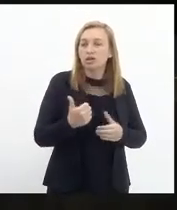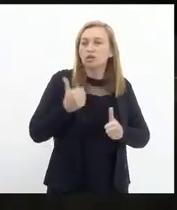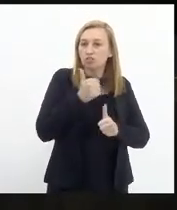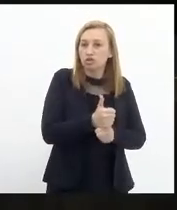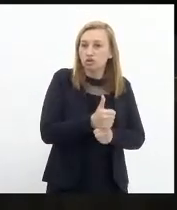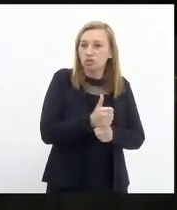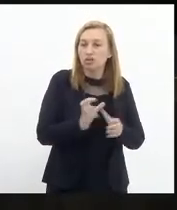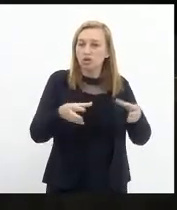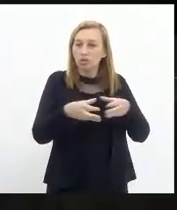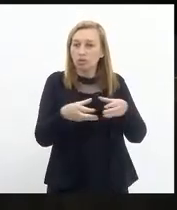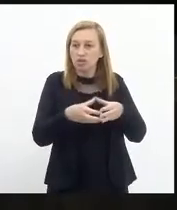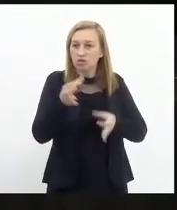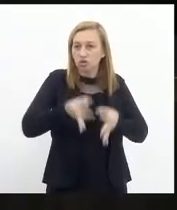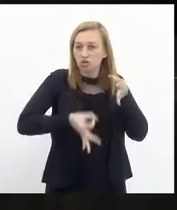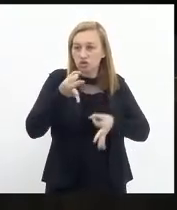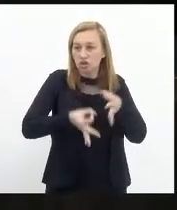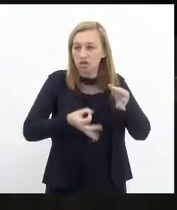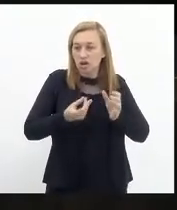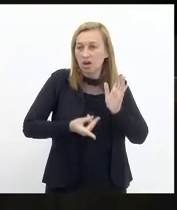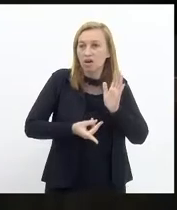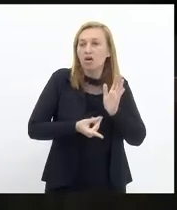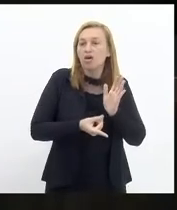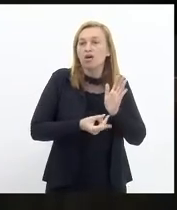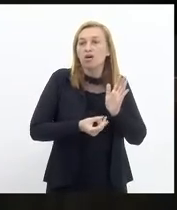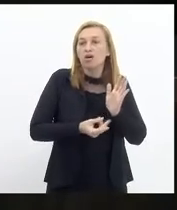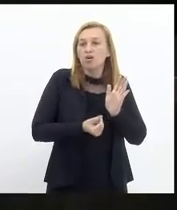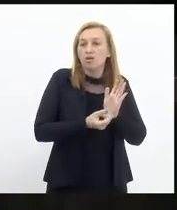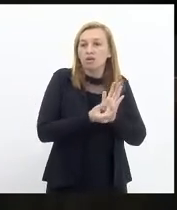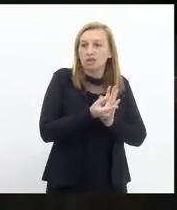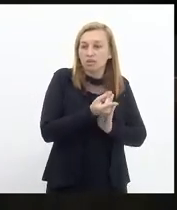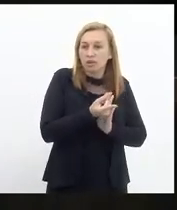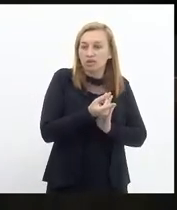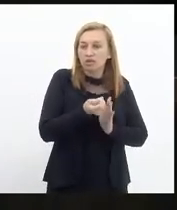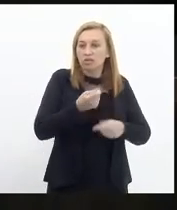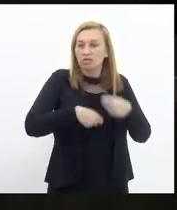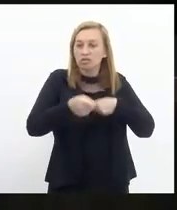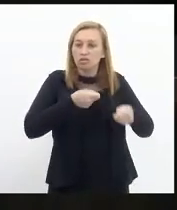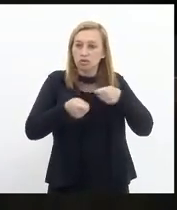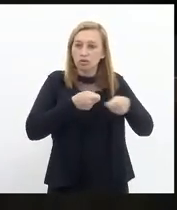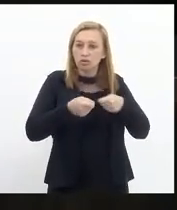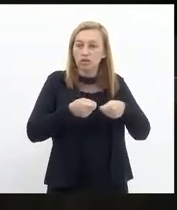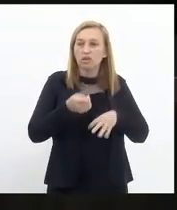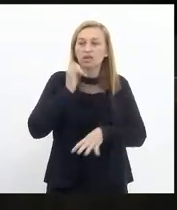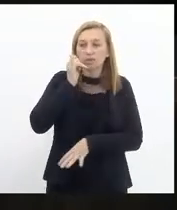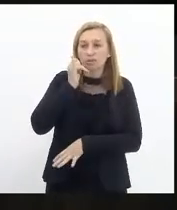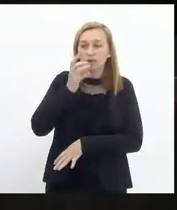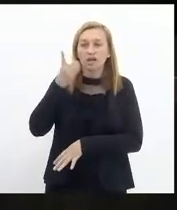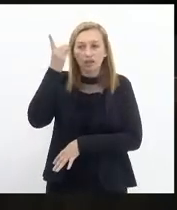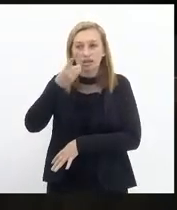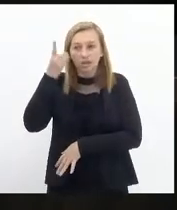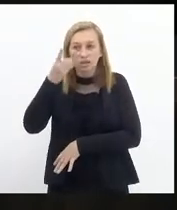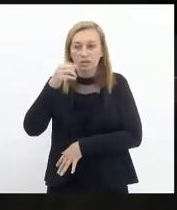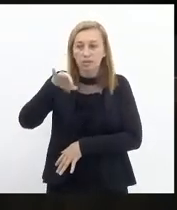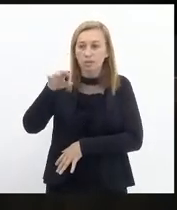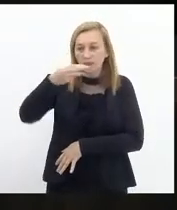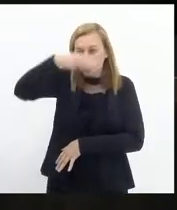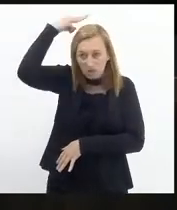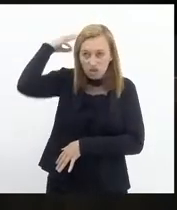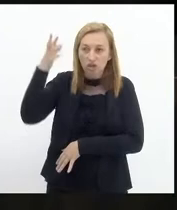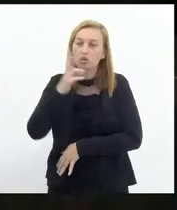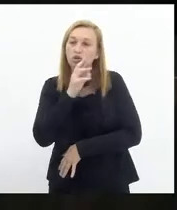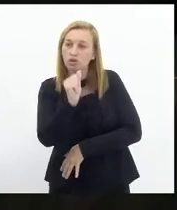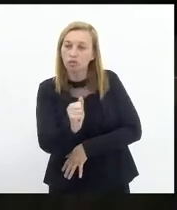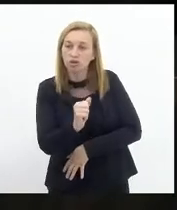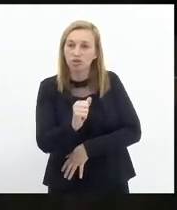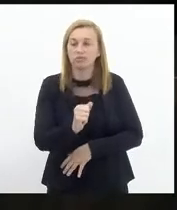comissão de condição de justiça. De orçamento, finanças, fiscalização financeira e controle, favorável. Relator de deputado Márcio Pacheco, Coronel Salema, Rodrigo Amorim e Márcio